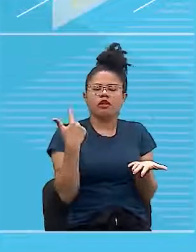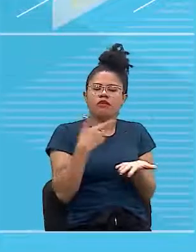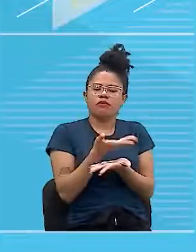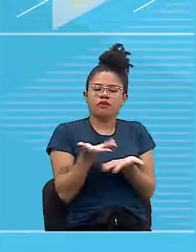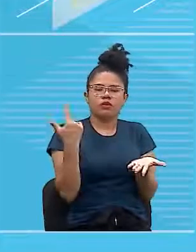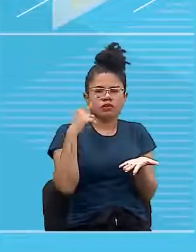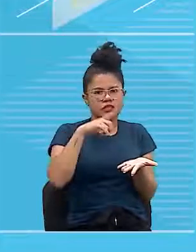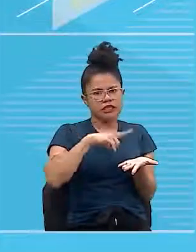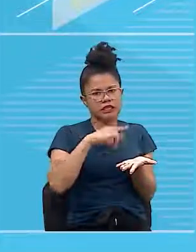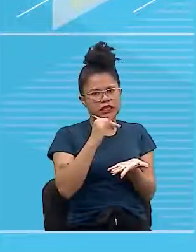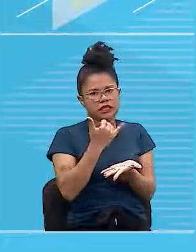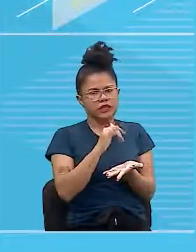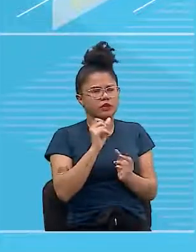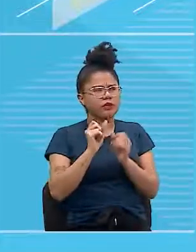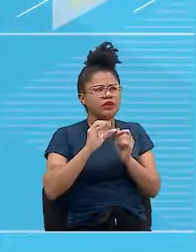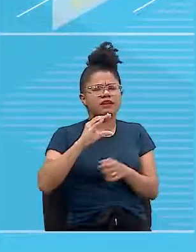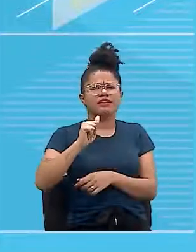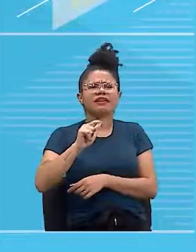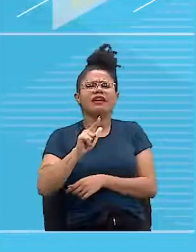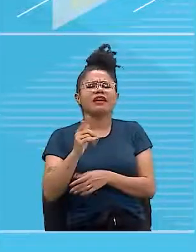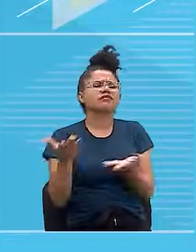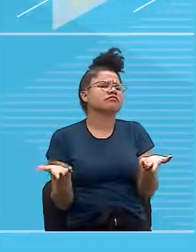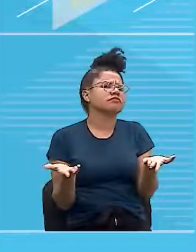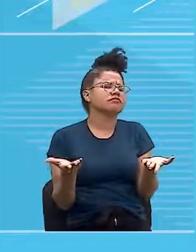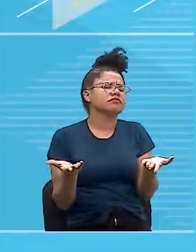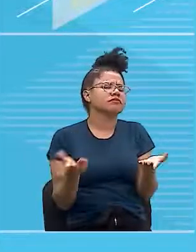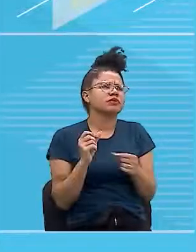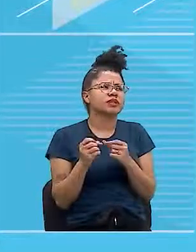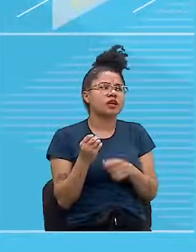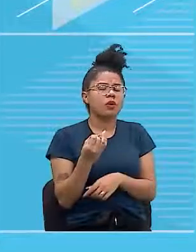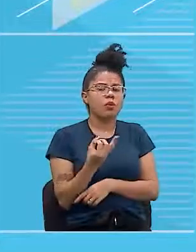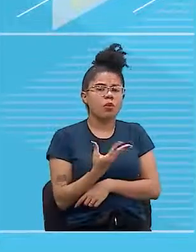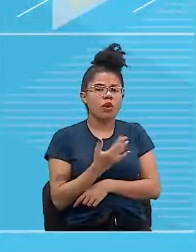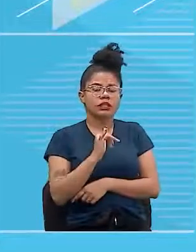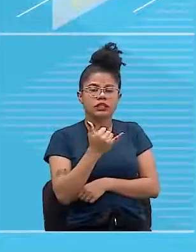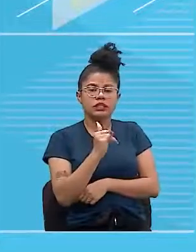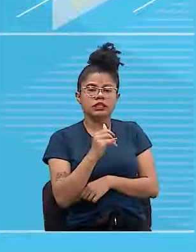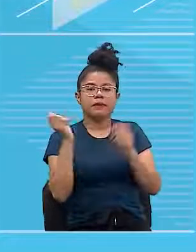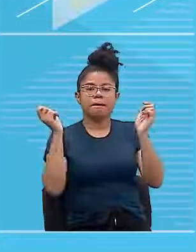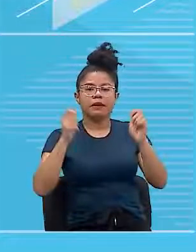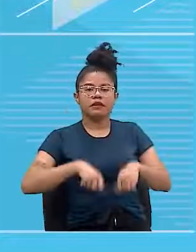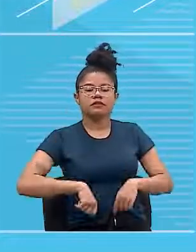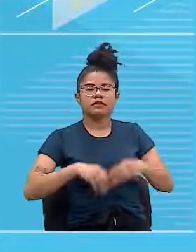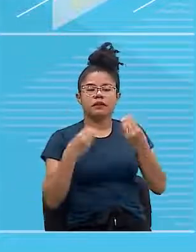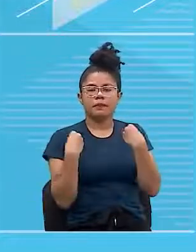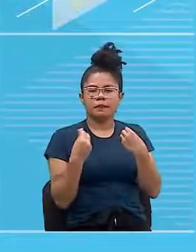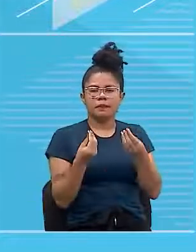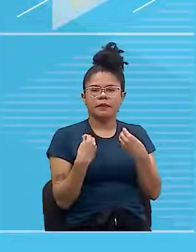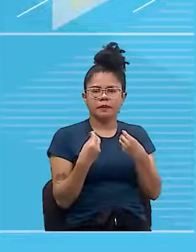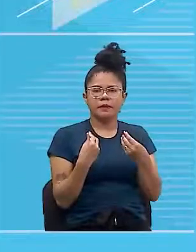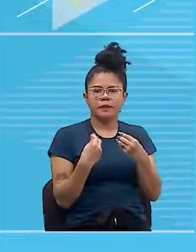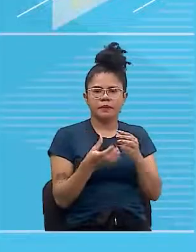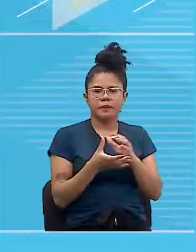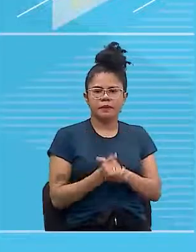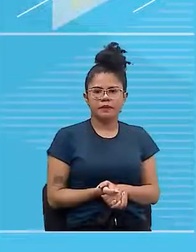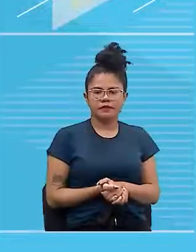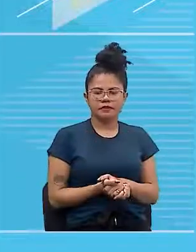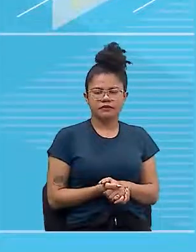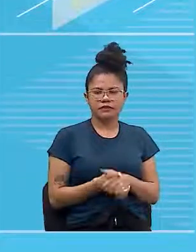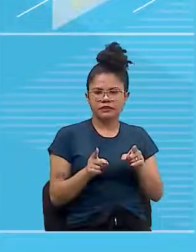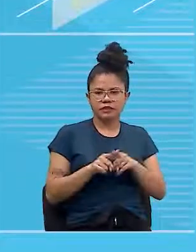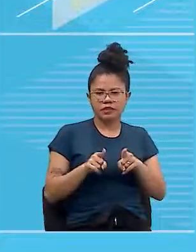energia que possa O que é mesmo caloria a quantidade de energia necessária para elevar em um grau celsius um grama de